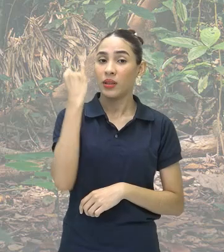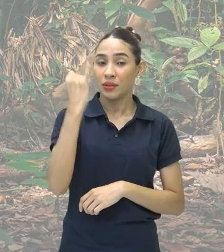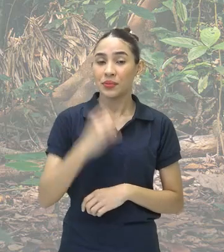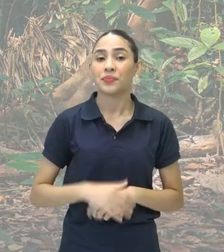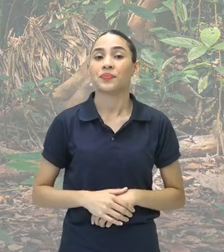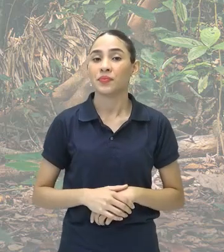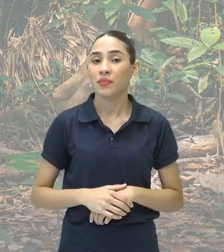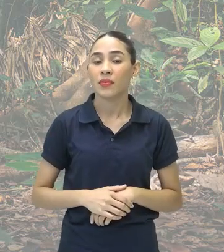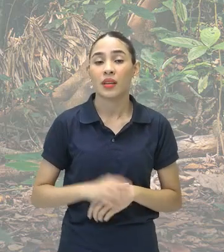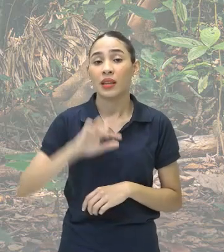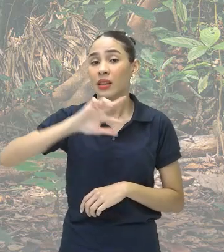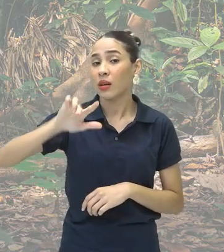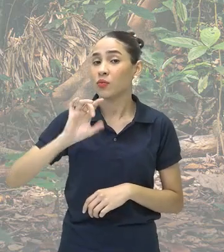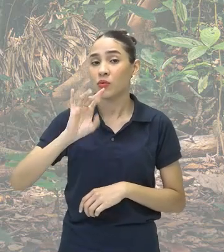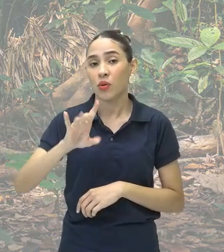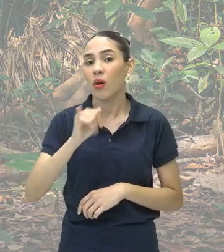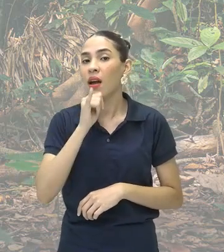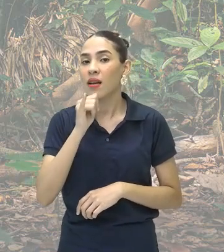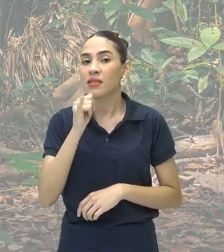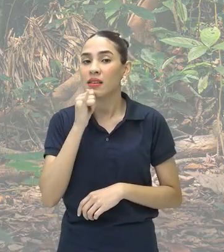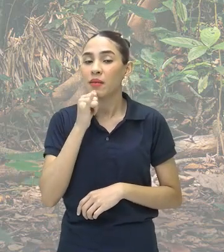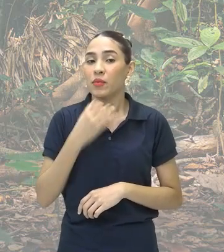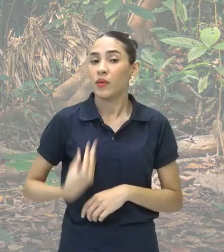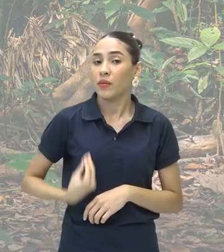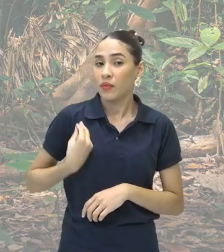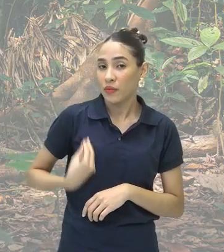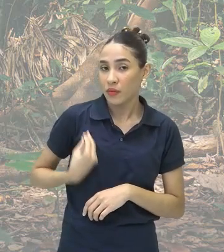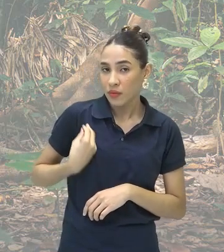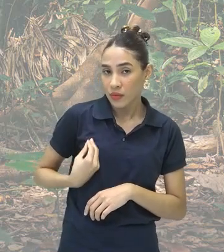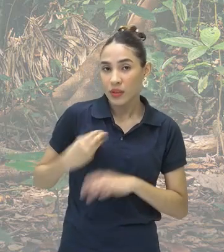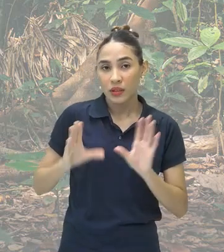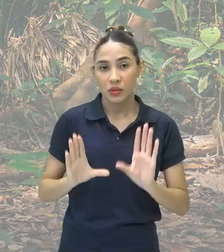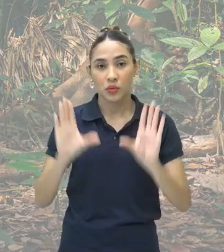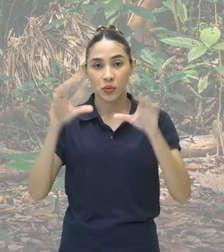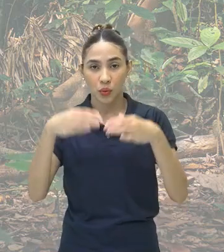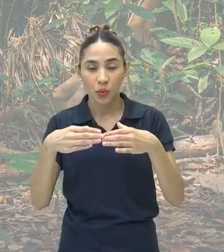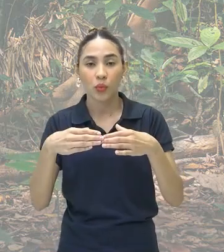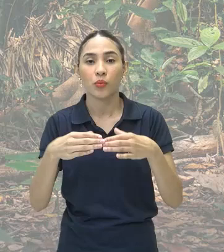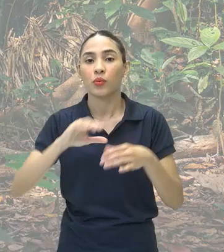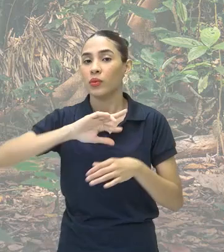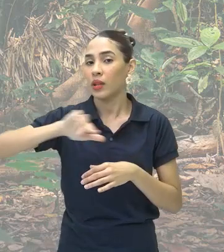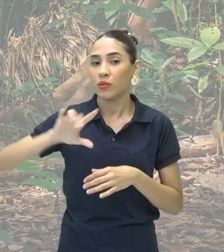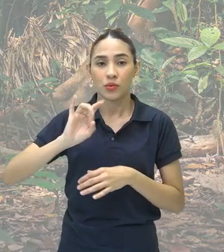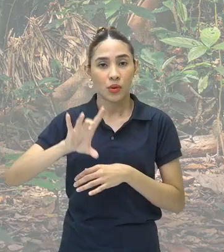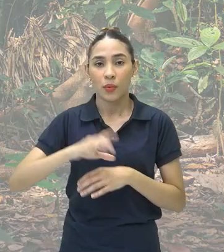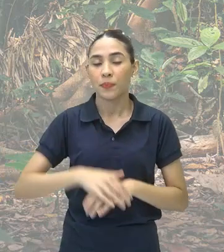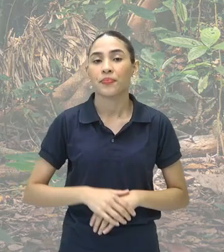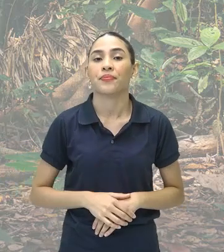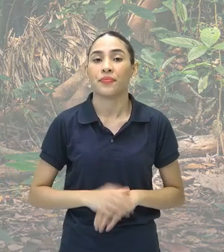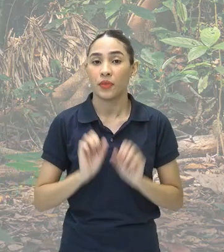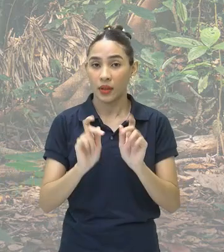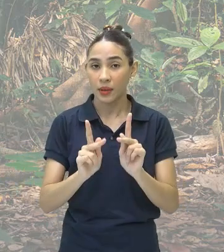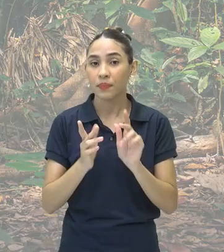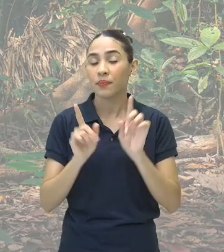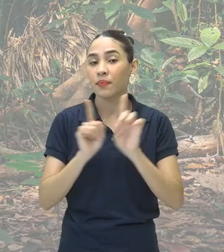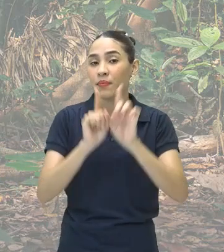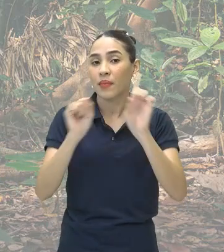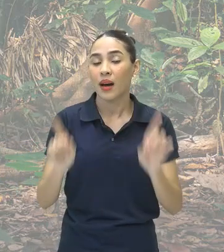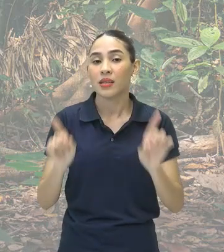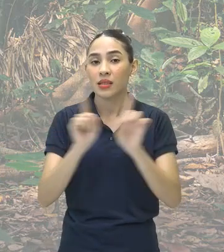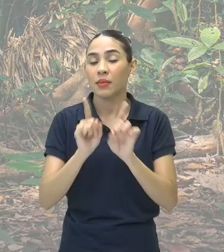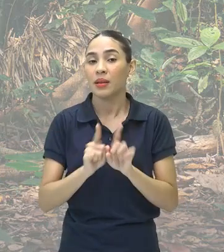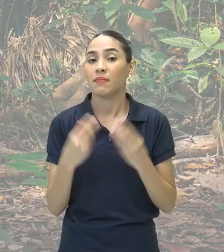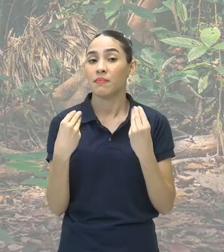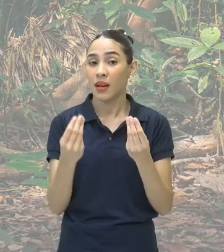fundamental, não apenas para a sobrevivência das espécies, não apenas para isso, tá bom? Mas também para